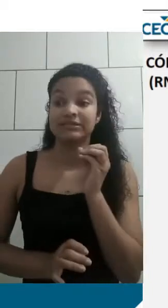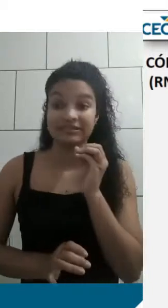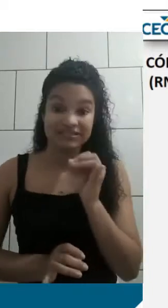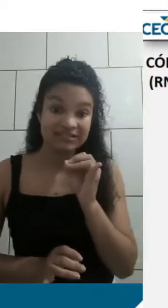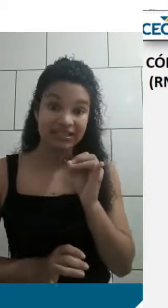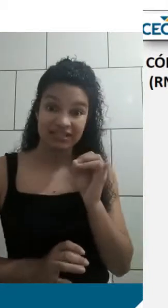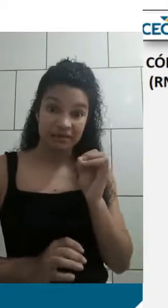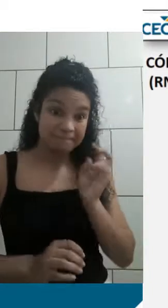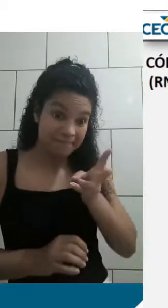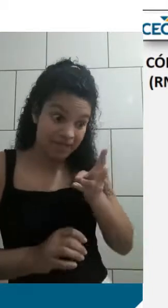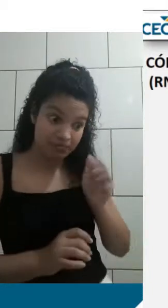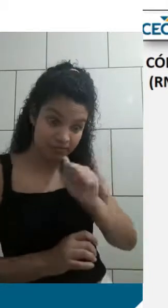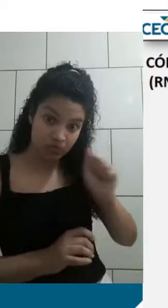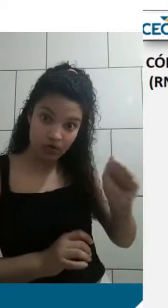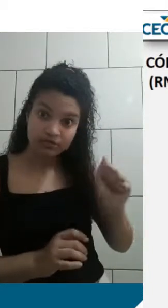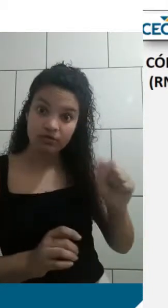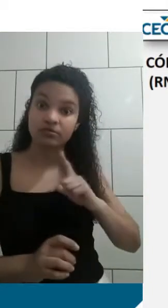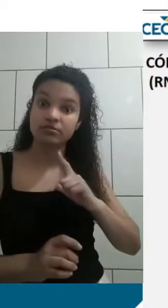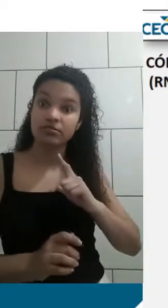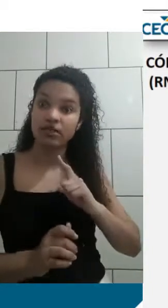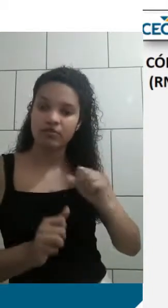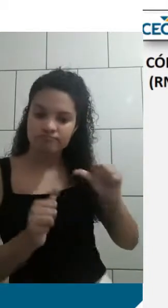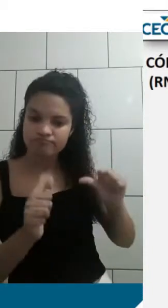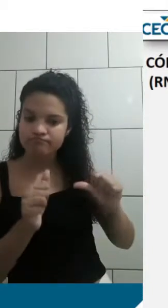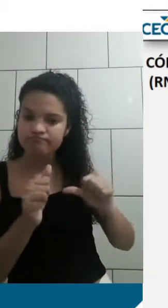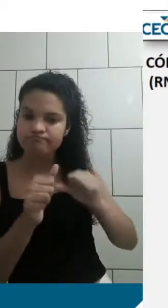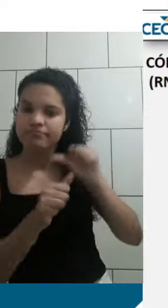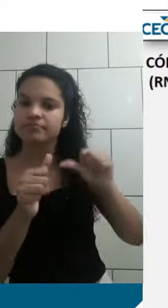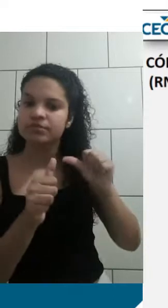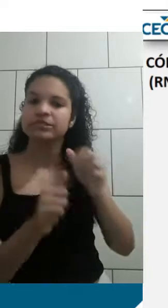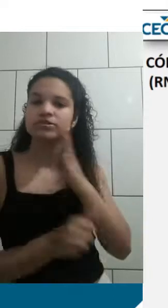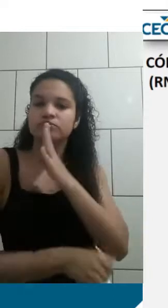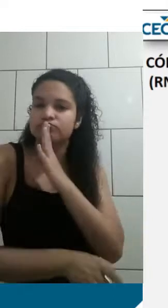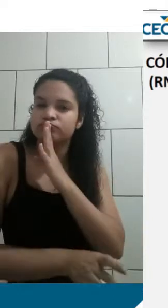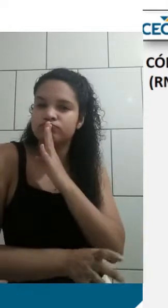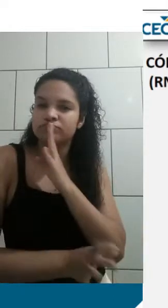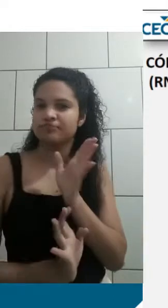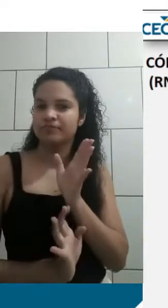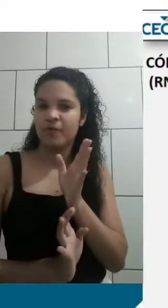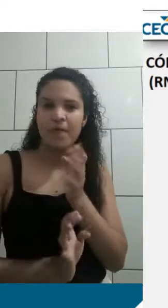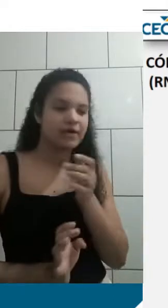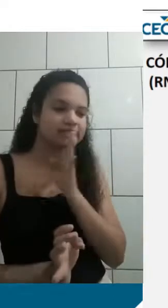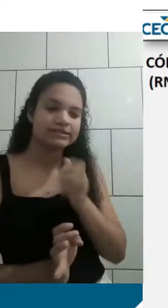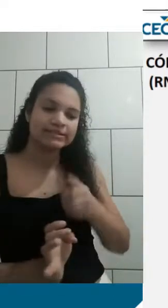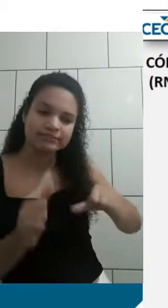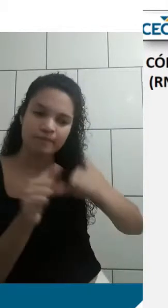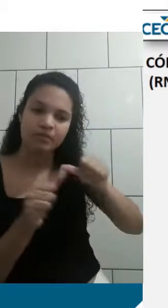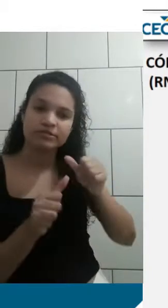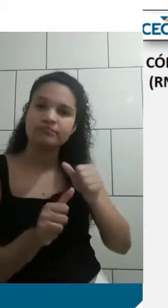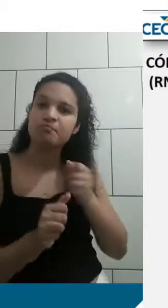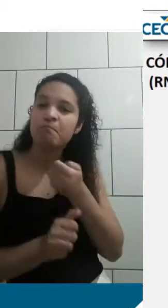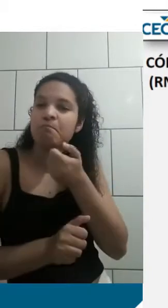o mesmo aminoácido, a gente tem uma mutação silenciosa. Outra característica do código genético